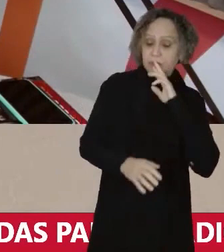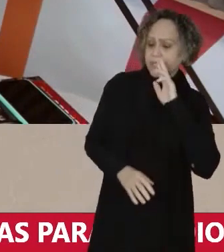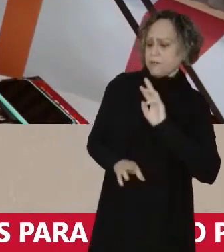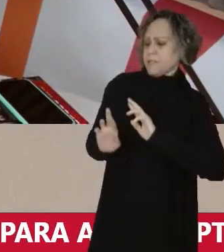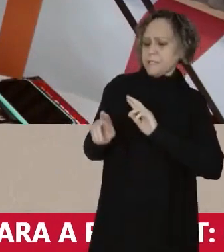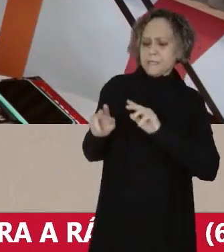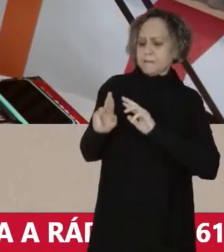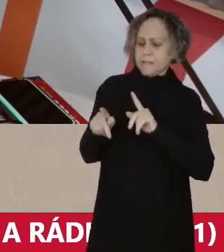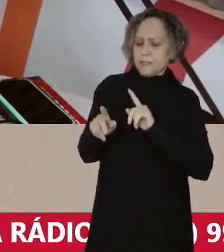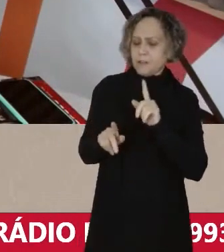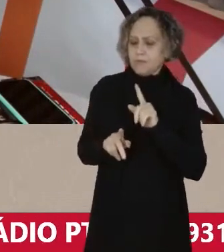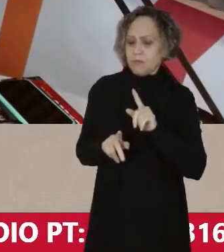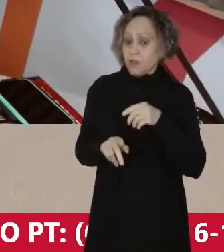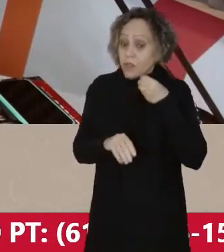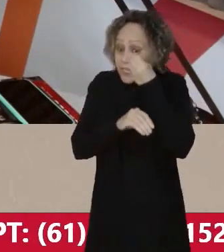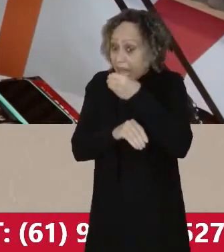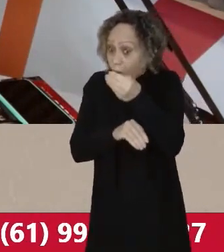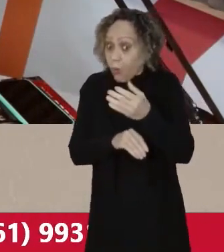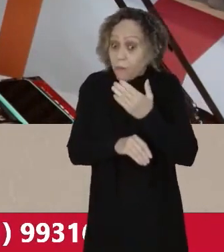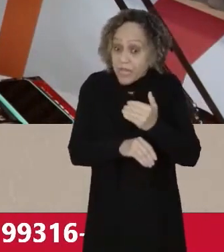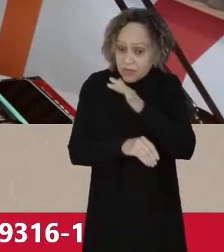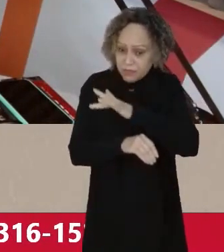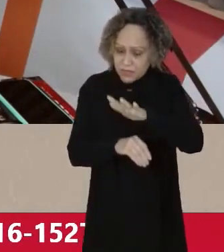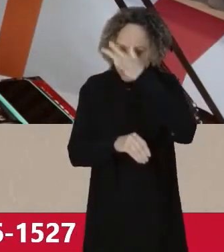não é à toa que o símbolo do evangelho e do cristianismo foi o